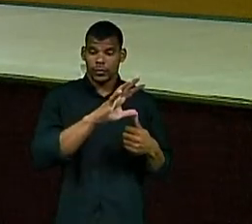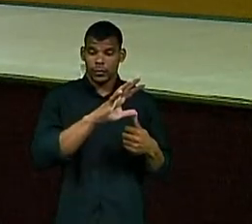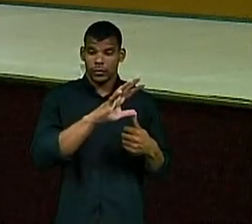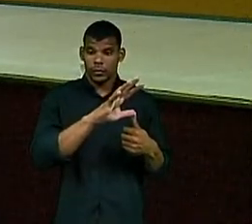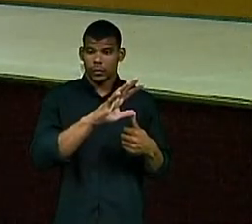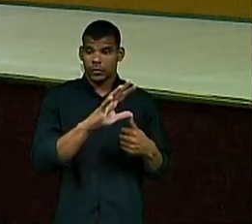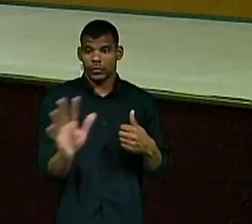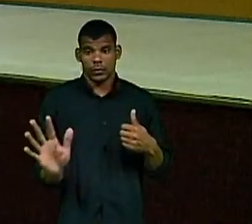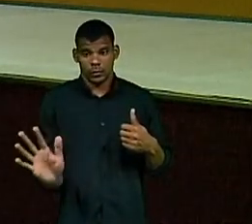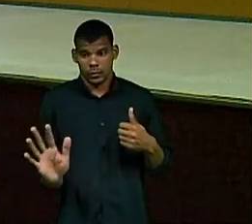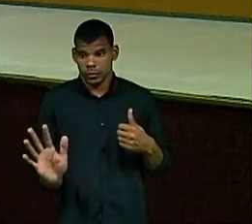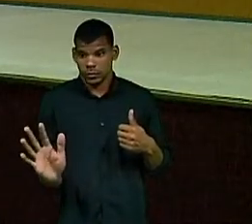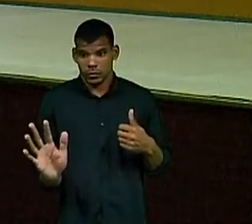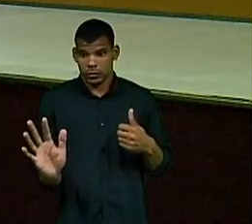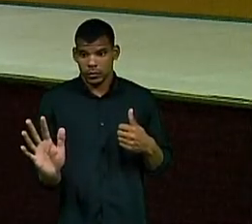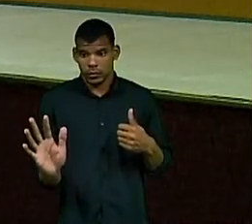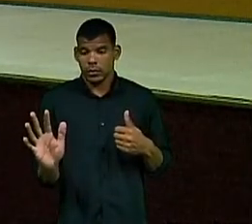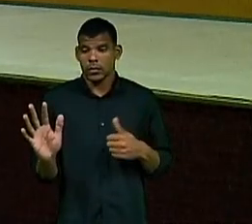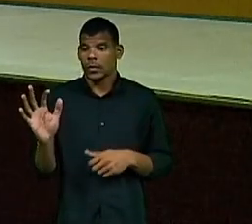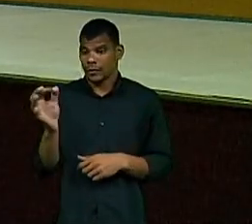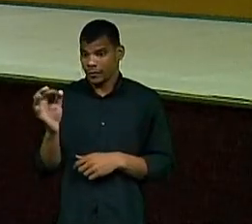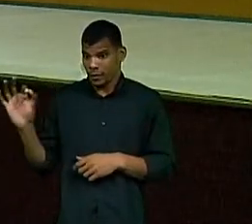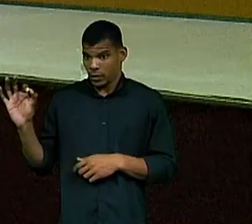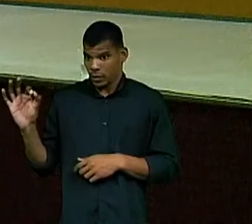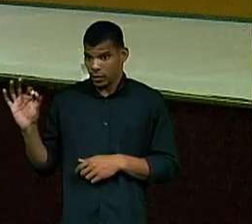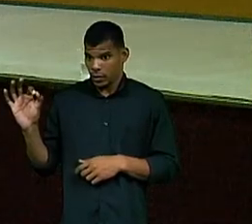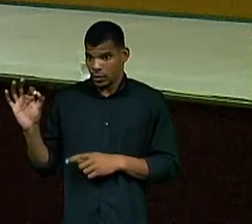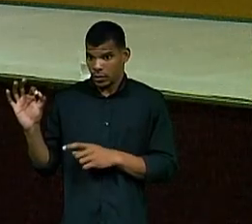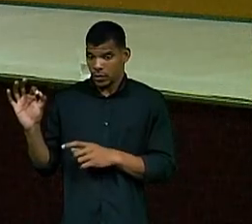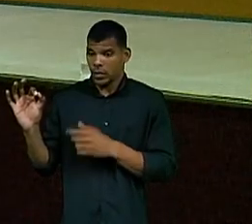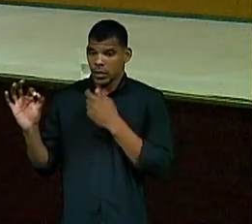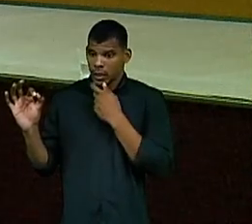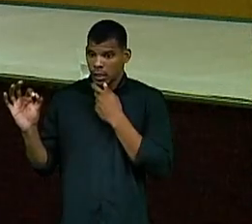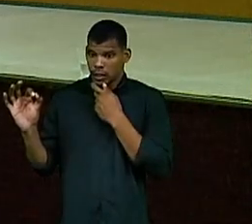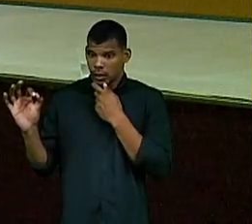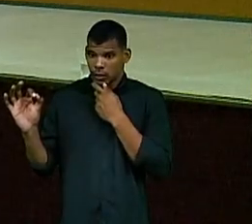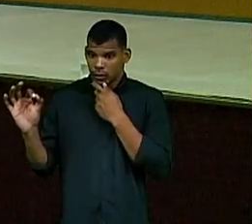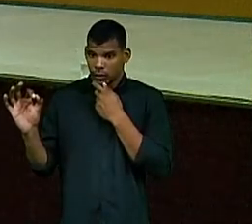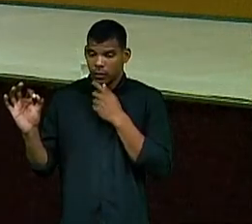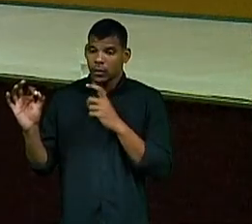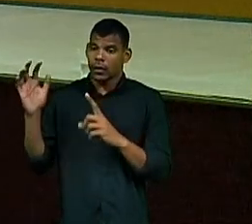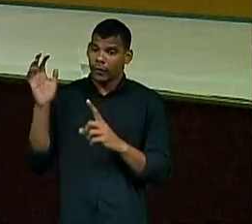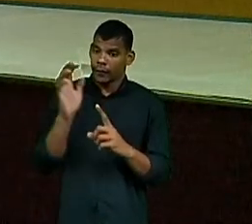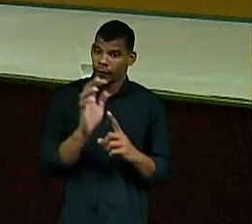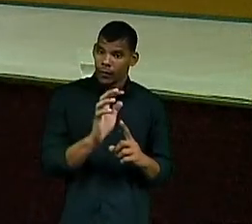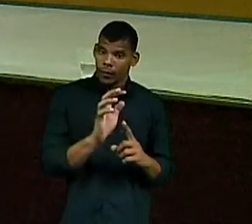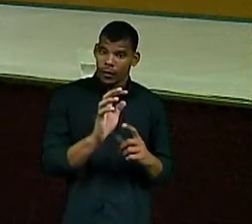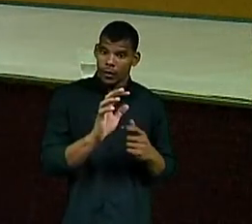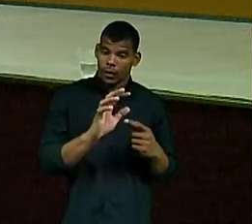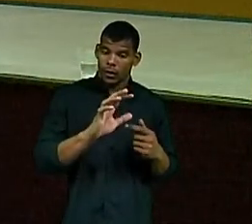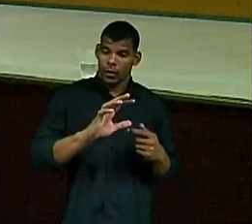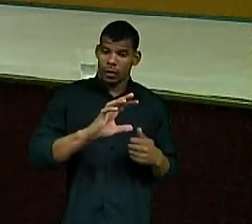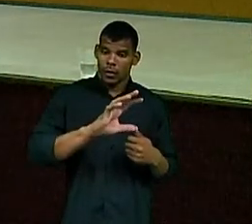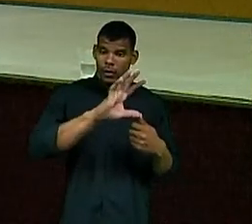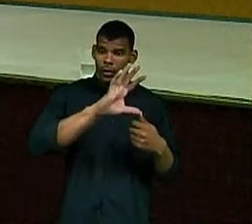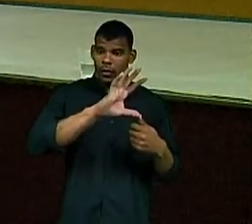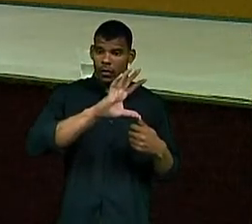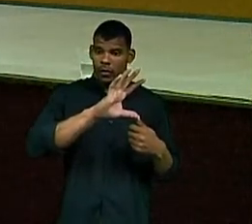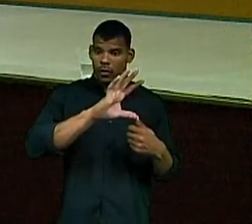de independência dos Estados Unidos o Iluminismo é originário da França na Inglaterra se tem aqui os movimentos mas somos a sociedade